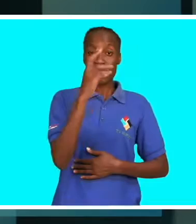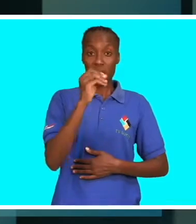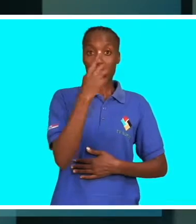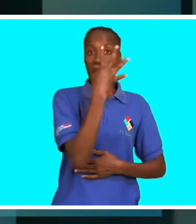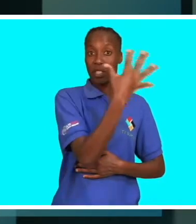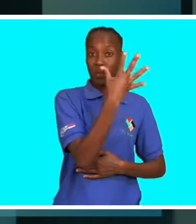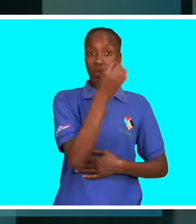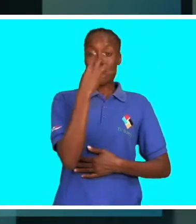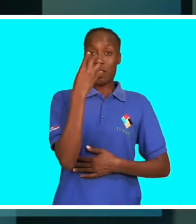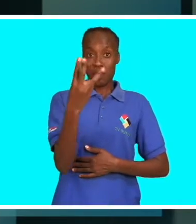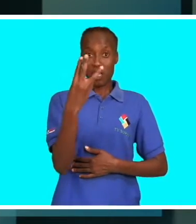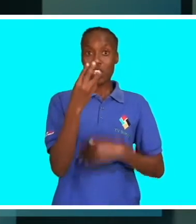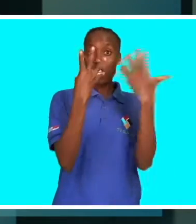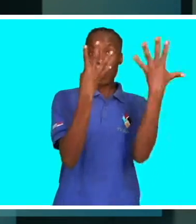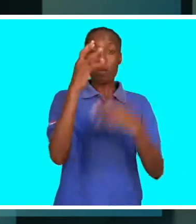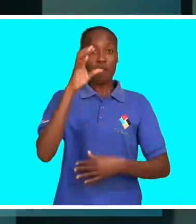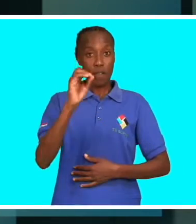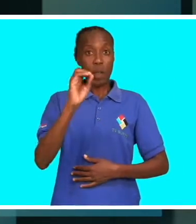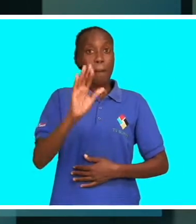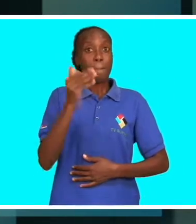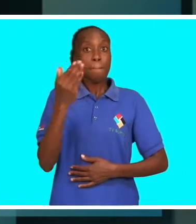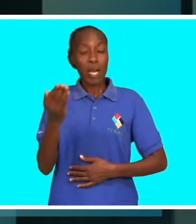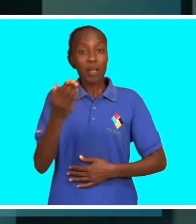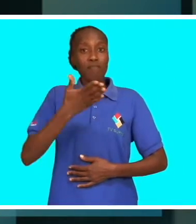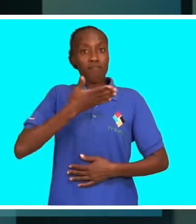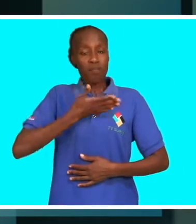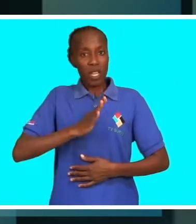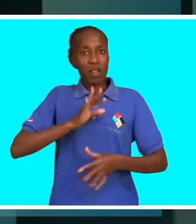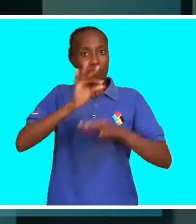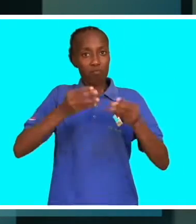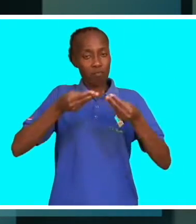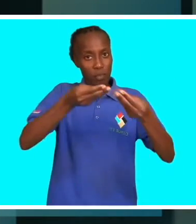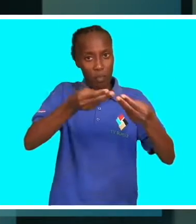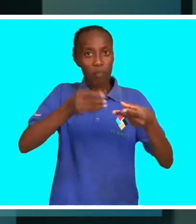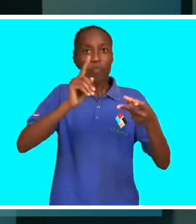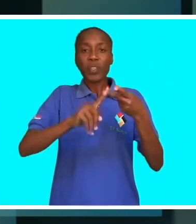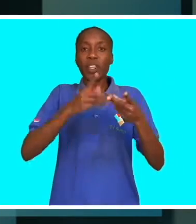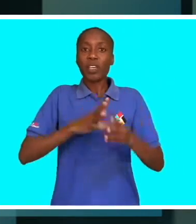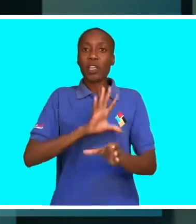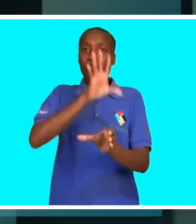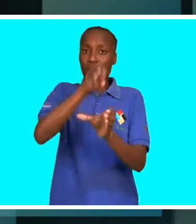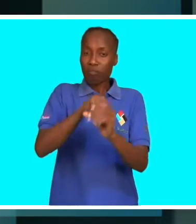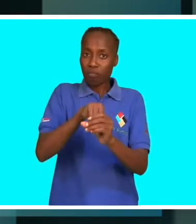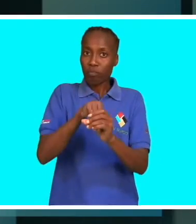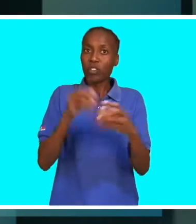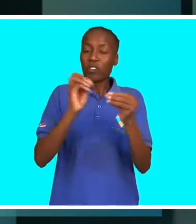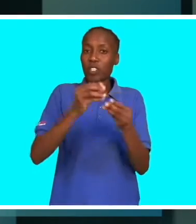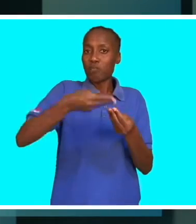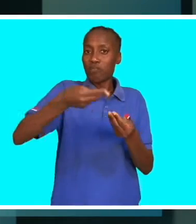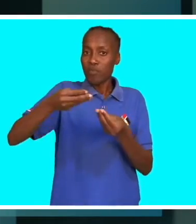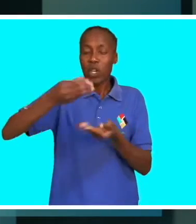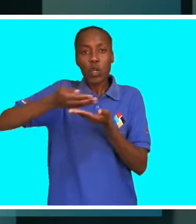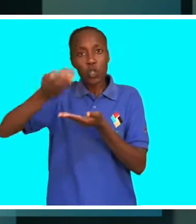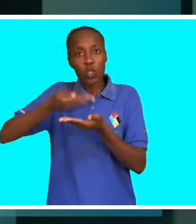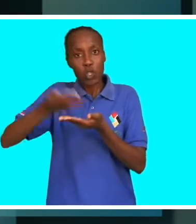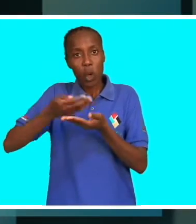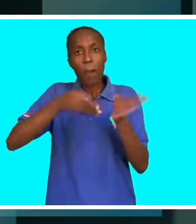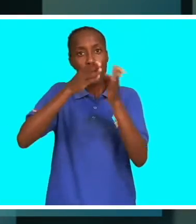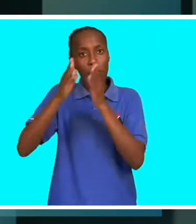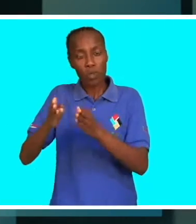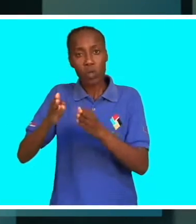-130-5390. para questões de doação, questões de fazer parte da distribuição da